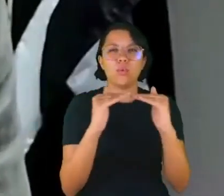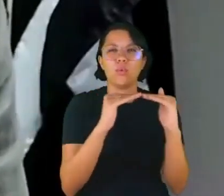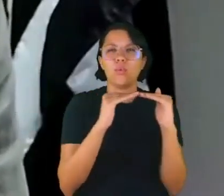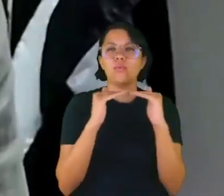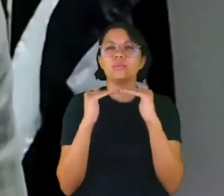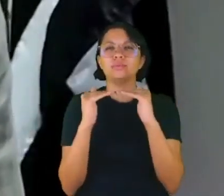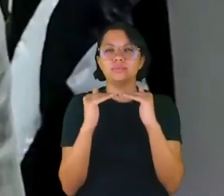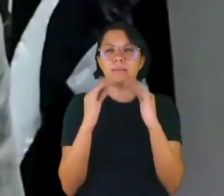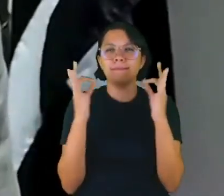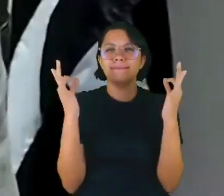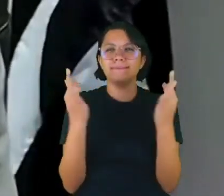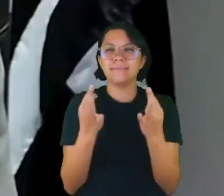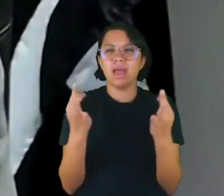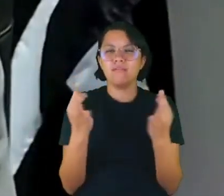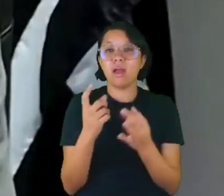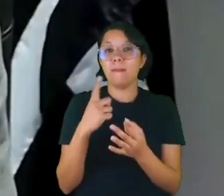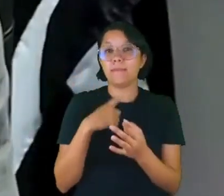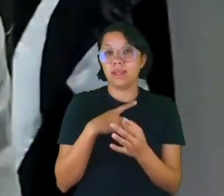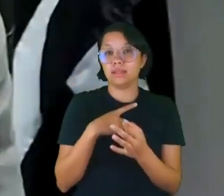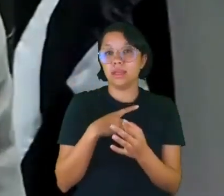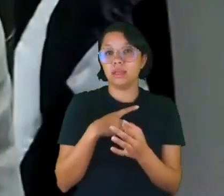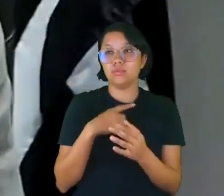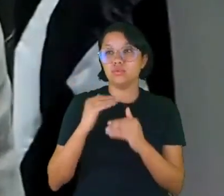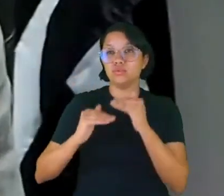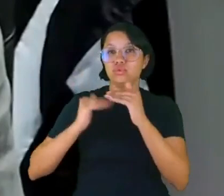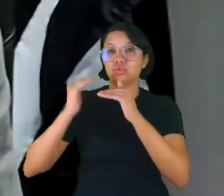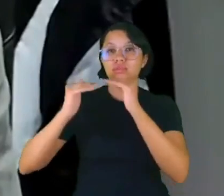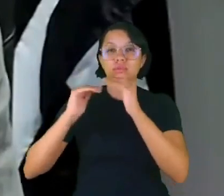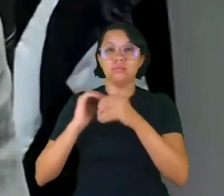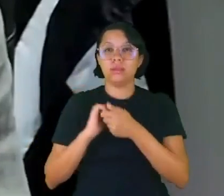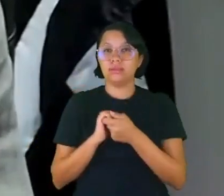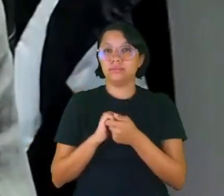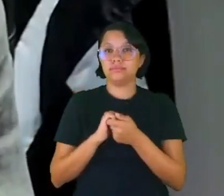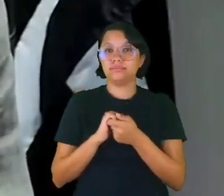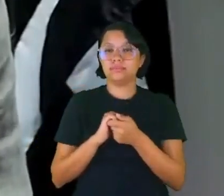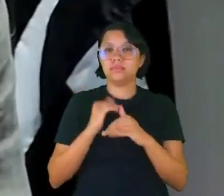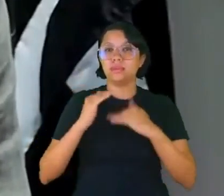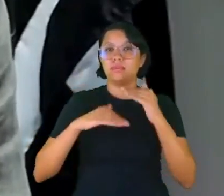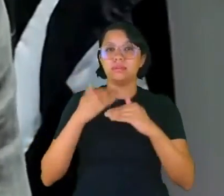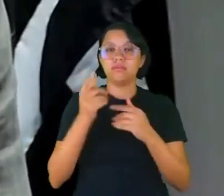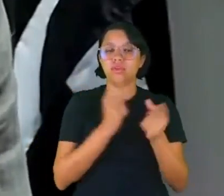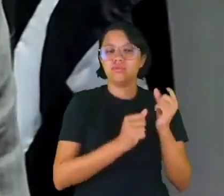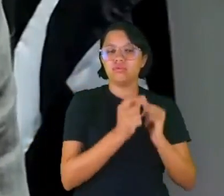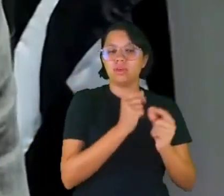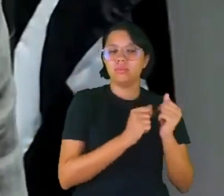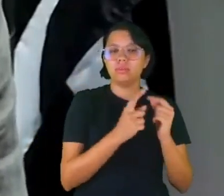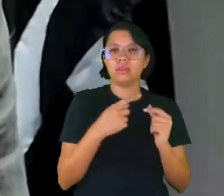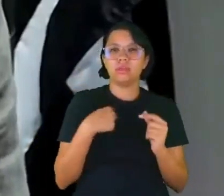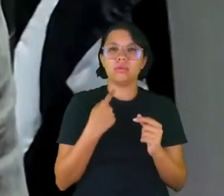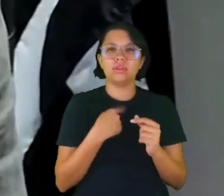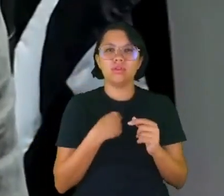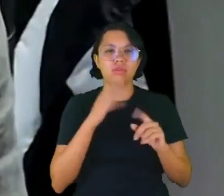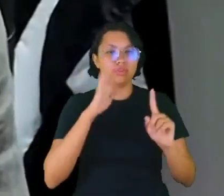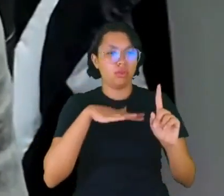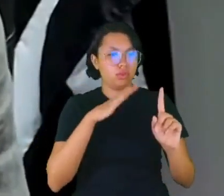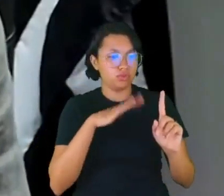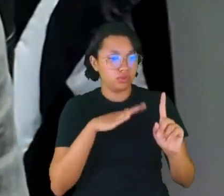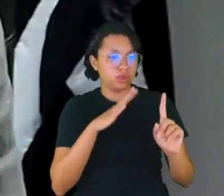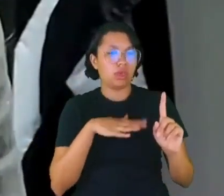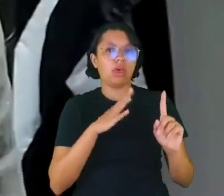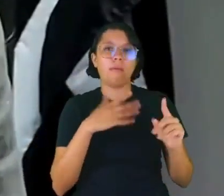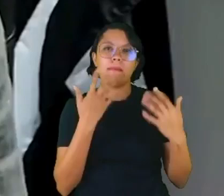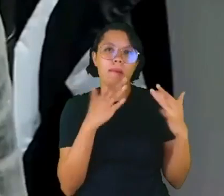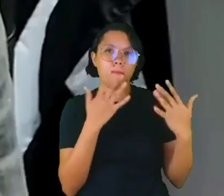orquestração perfeita para termos um desenvolvimento através de um capital que nós elogiamos, batemos palmas a esse